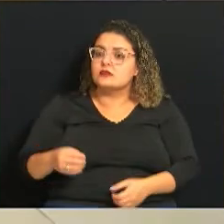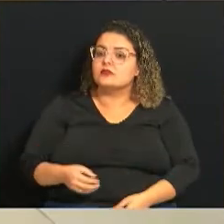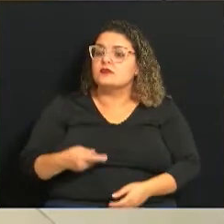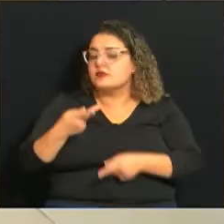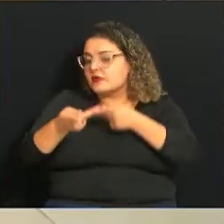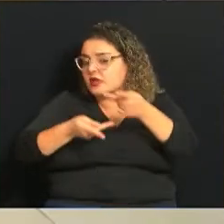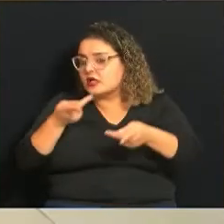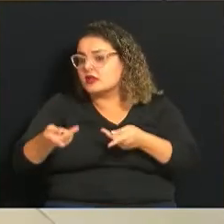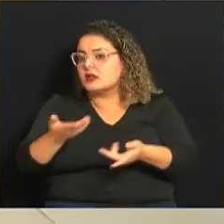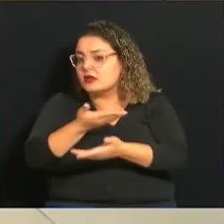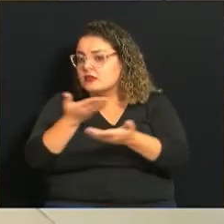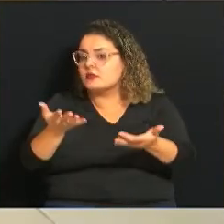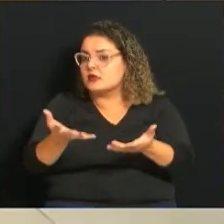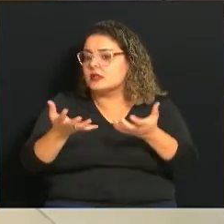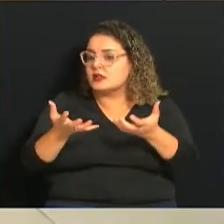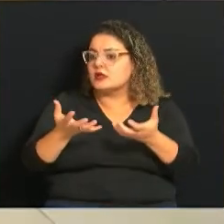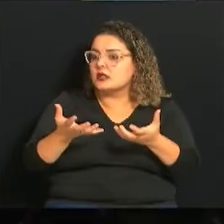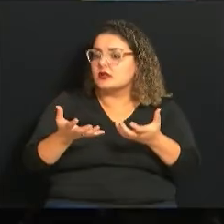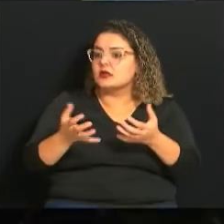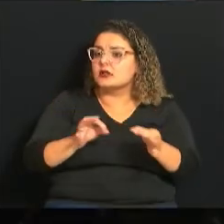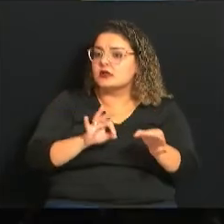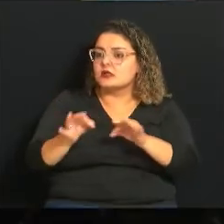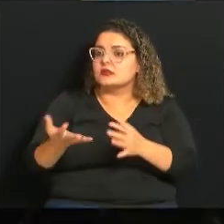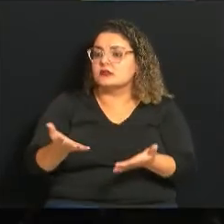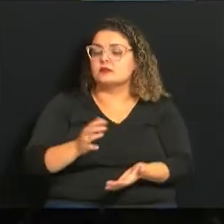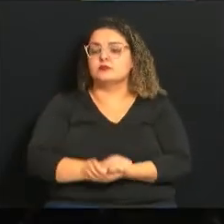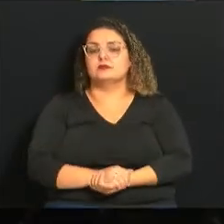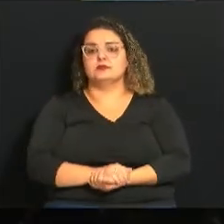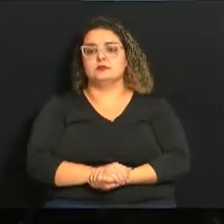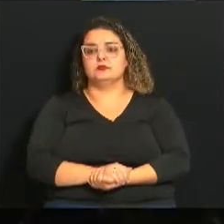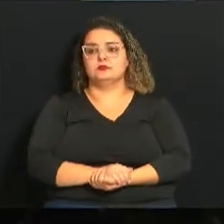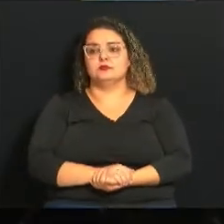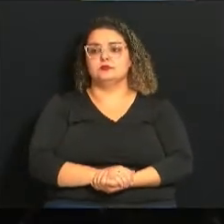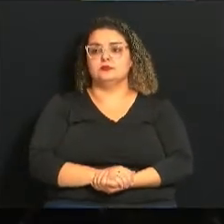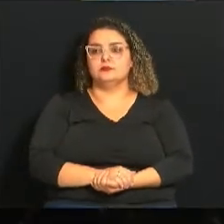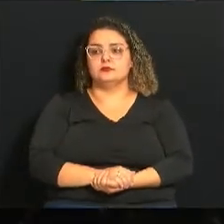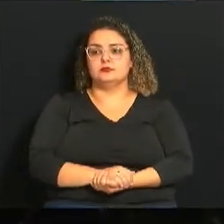aí que está interessado em seguir essa área? Olha, tem muito